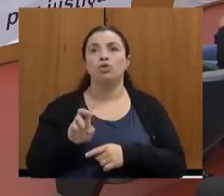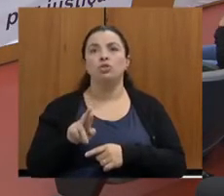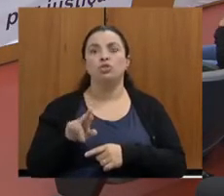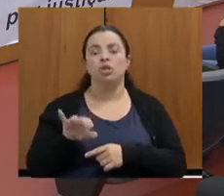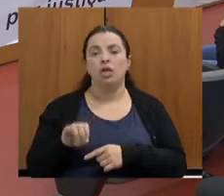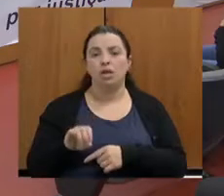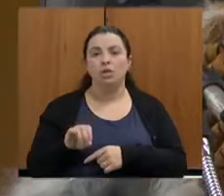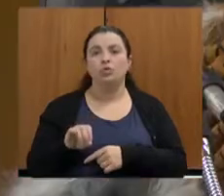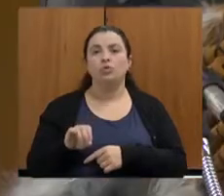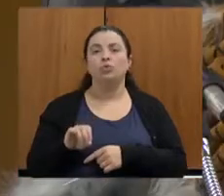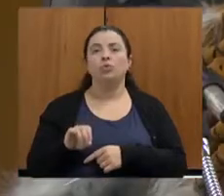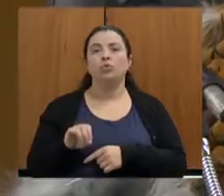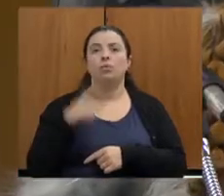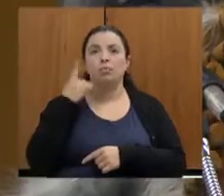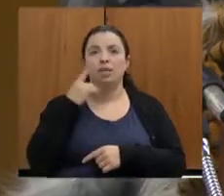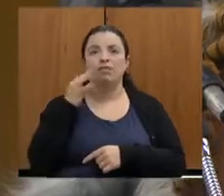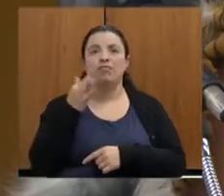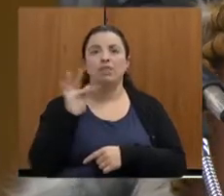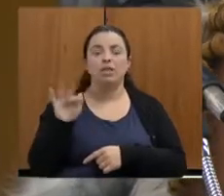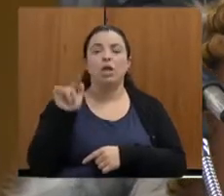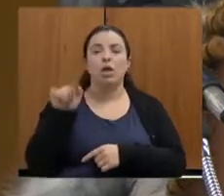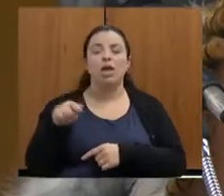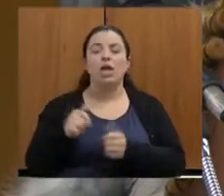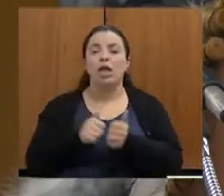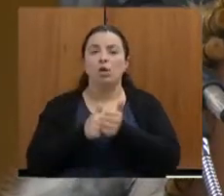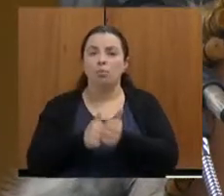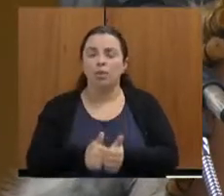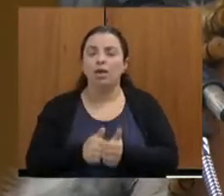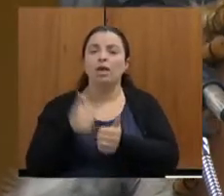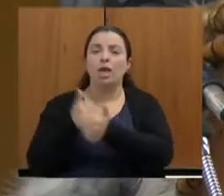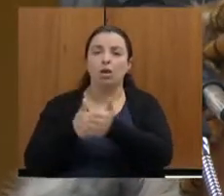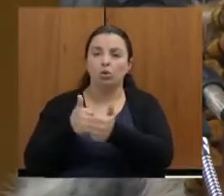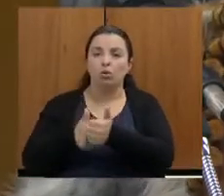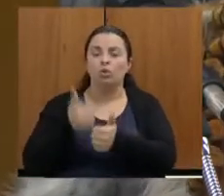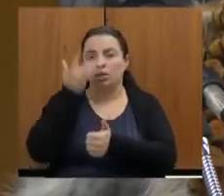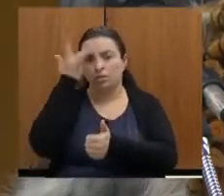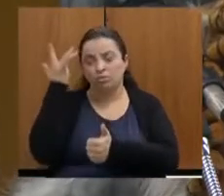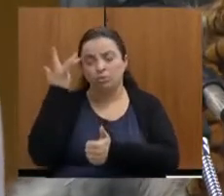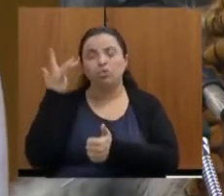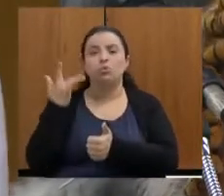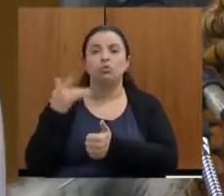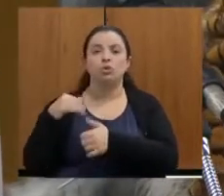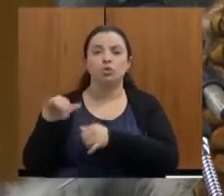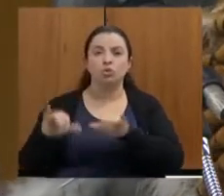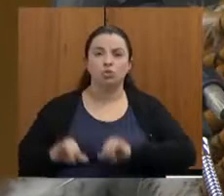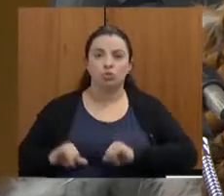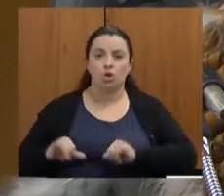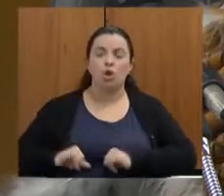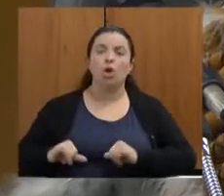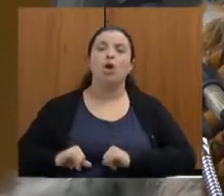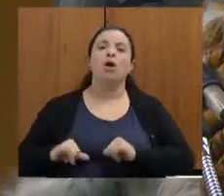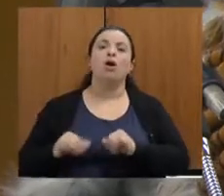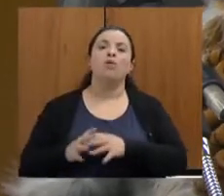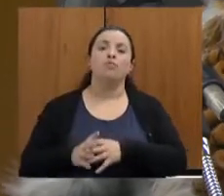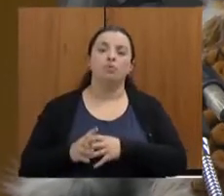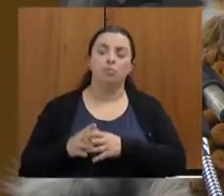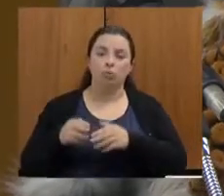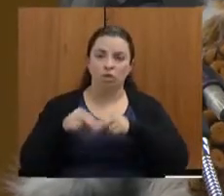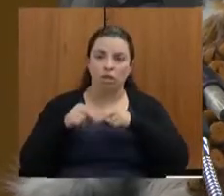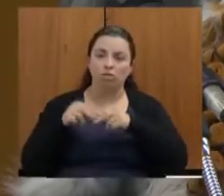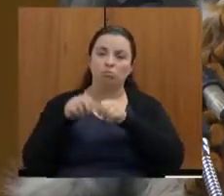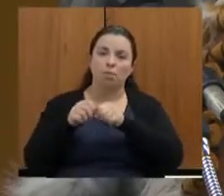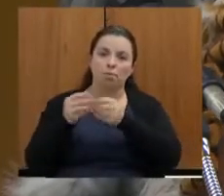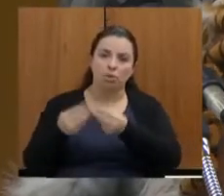né profundamente a luta dos atingidos né em todo o estado de Minas Gerais hoje é reconhecido a nível Nacional também